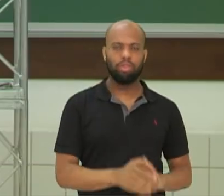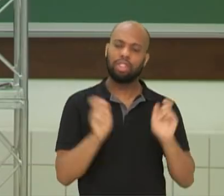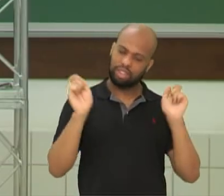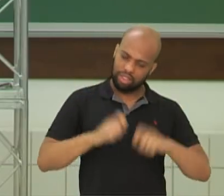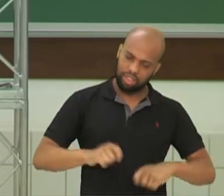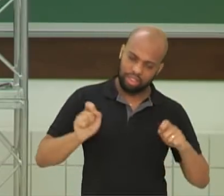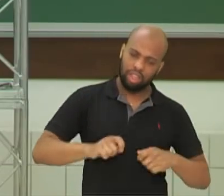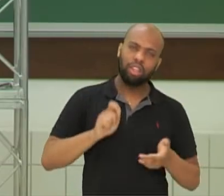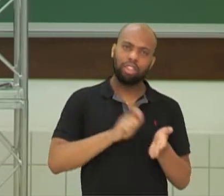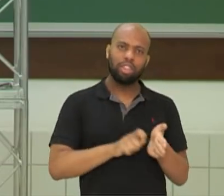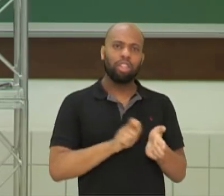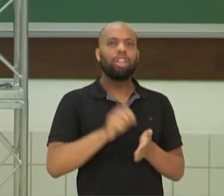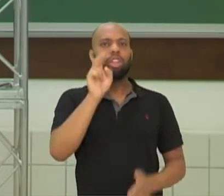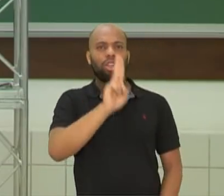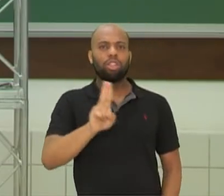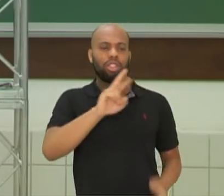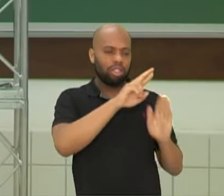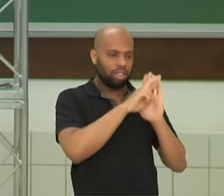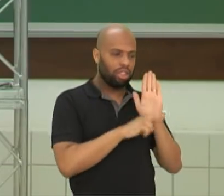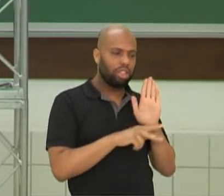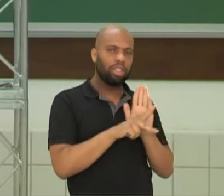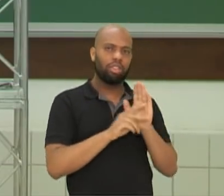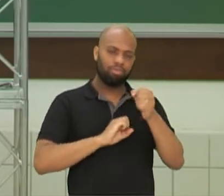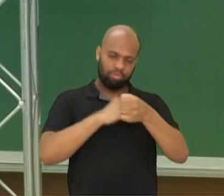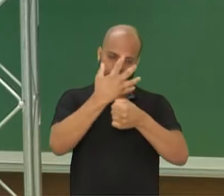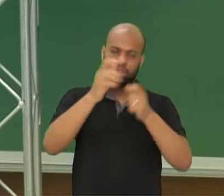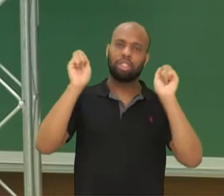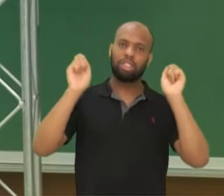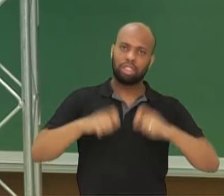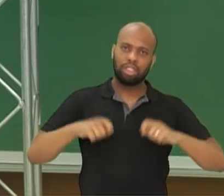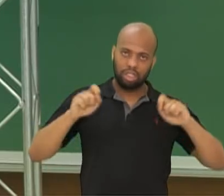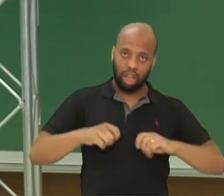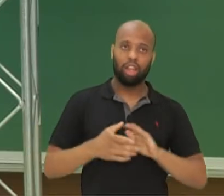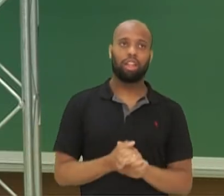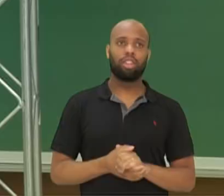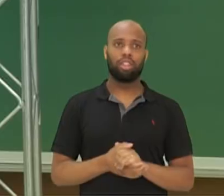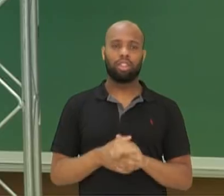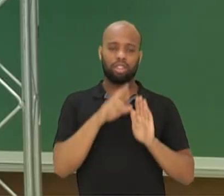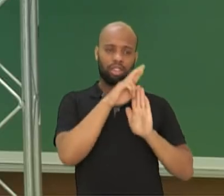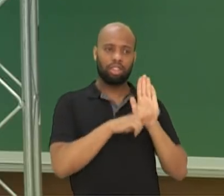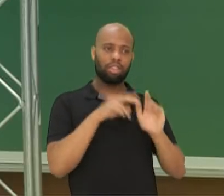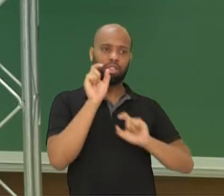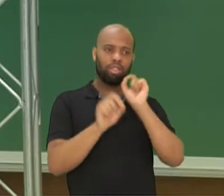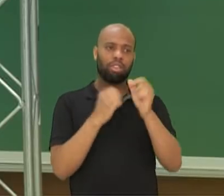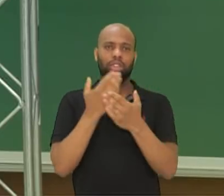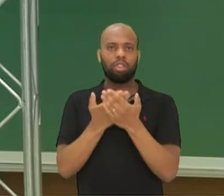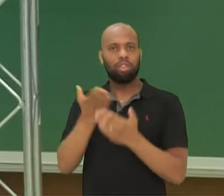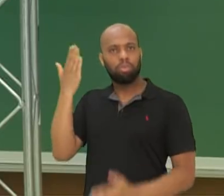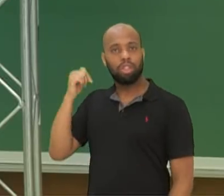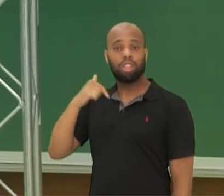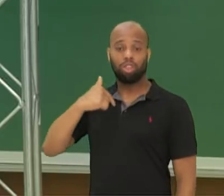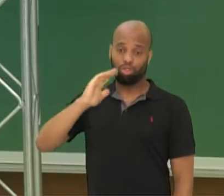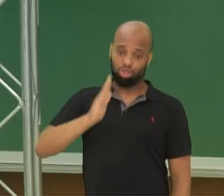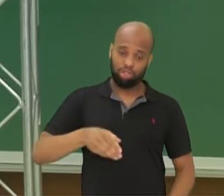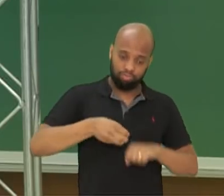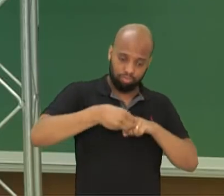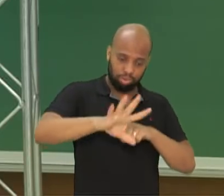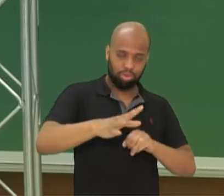para a gente reescrever usando, inclusive, a propriedade de potenciação. Qual que é a propriedade? Vamos lembrar, nas aulas anteriores nós já falamos sobre